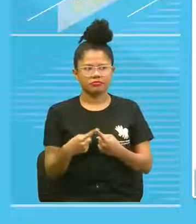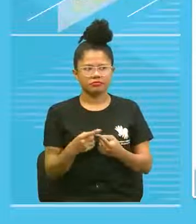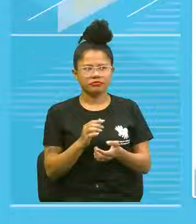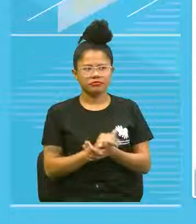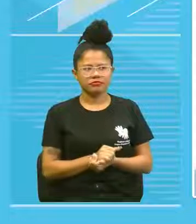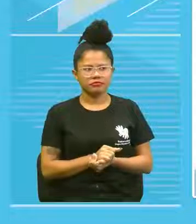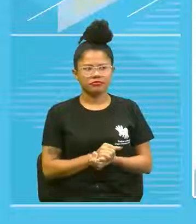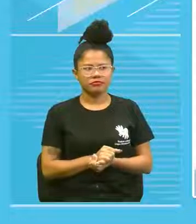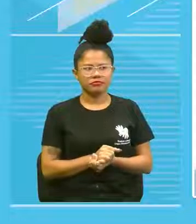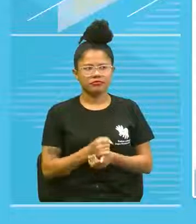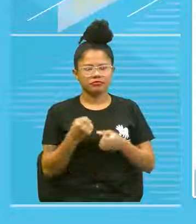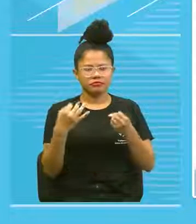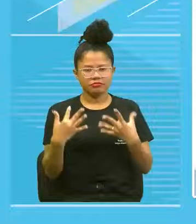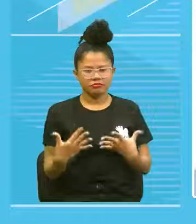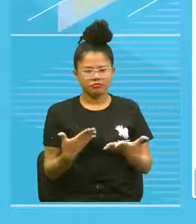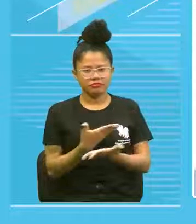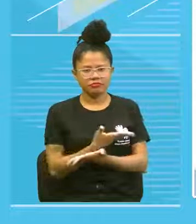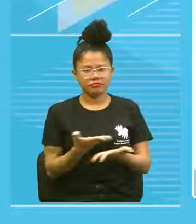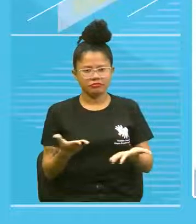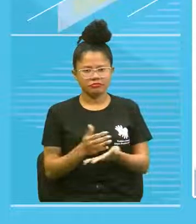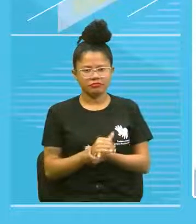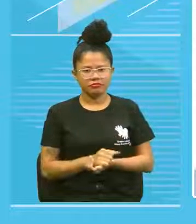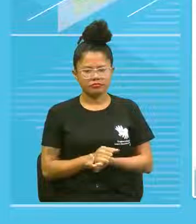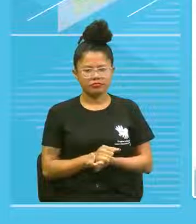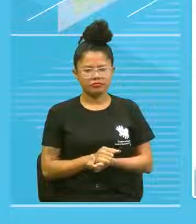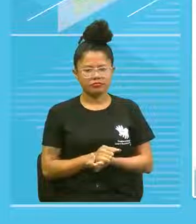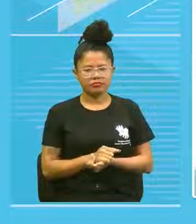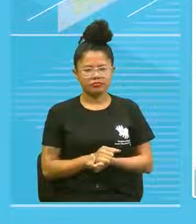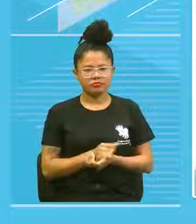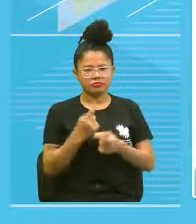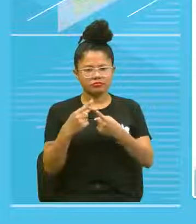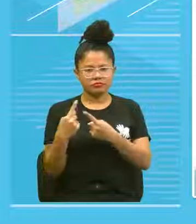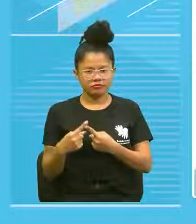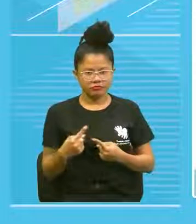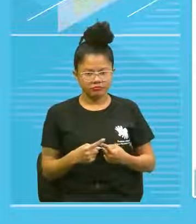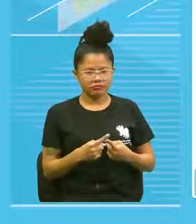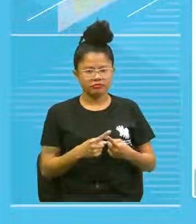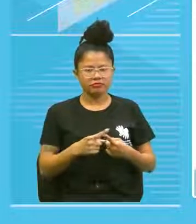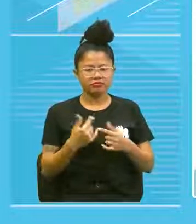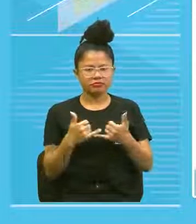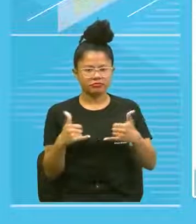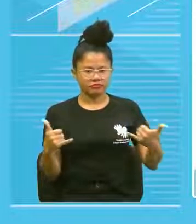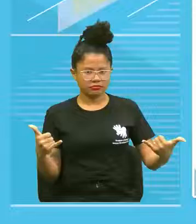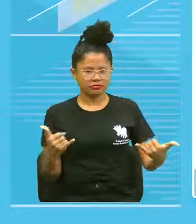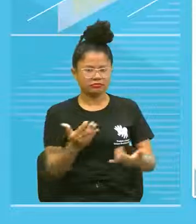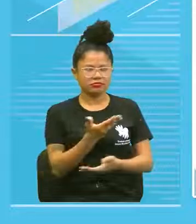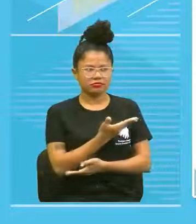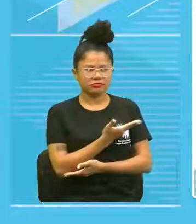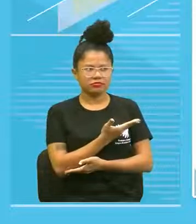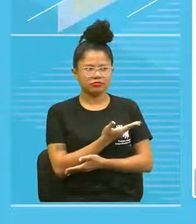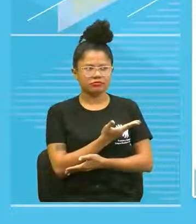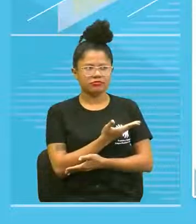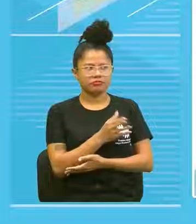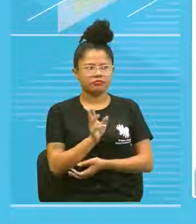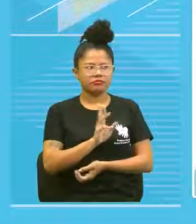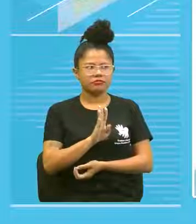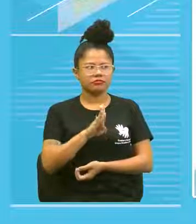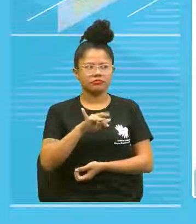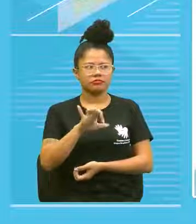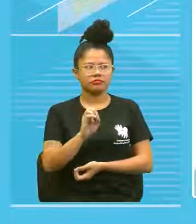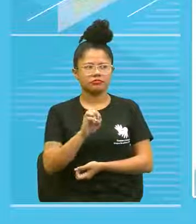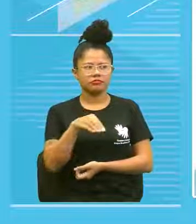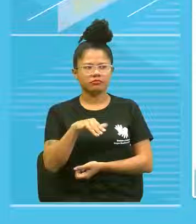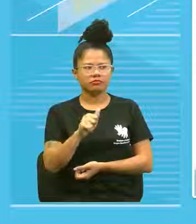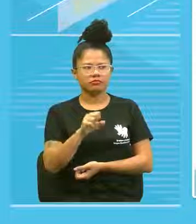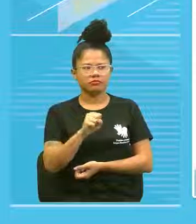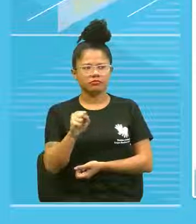defendendo na aula anterior a fonte alternativa é a famosa biomassa